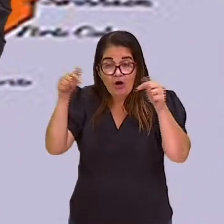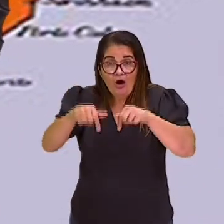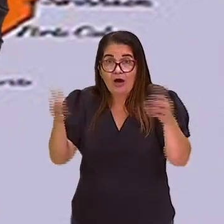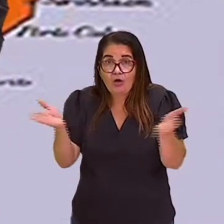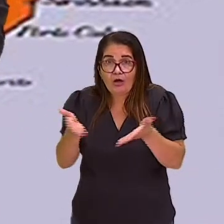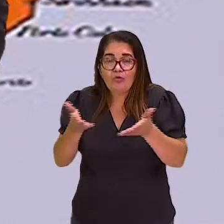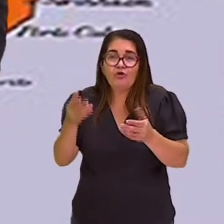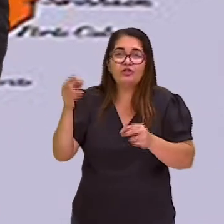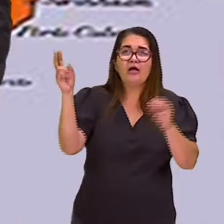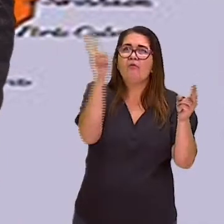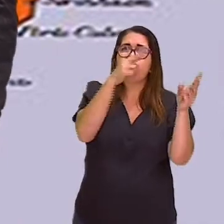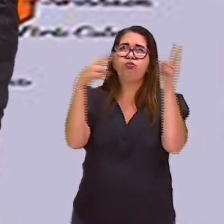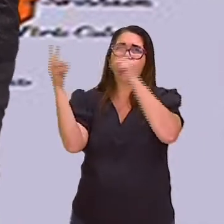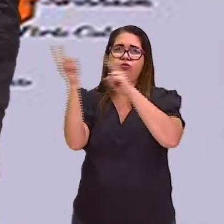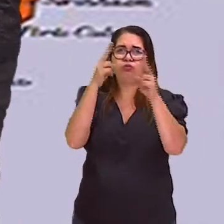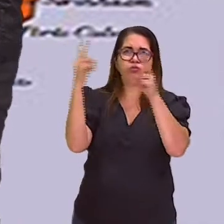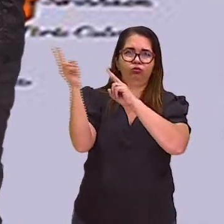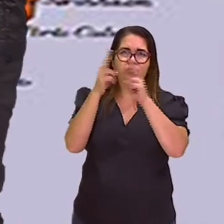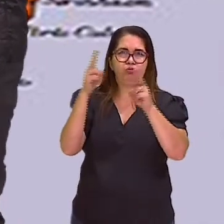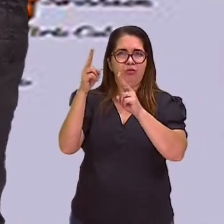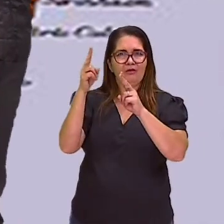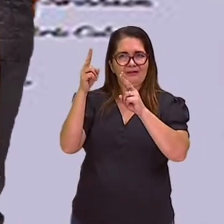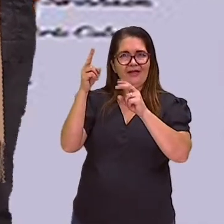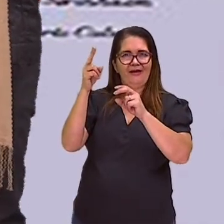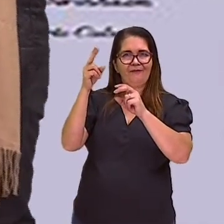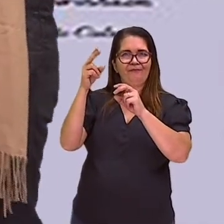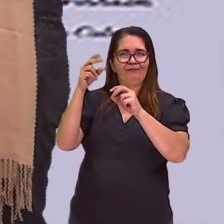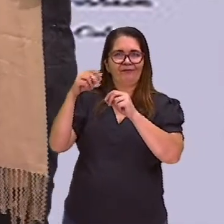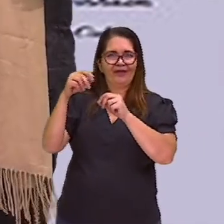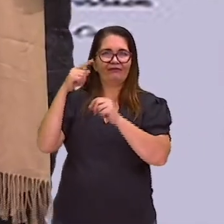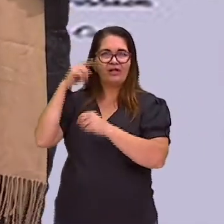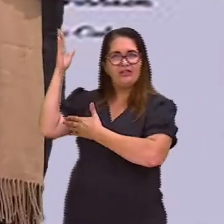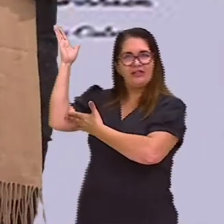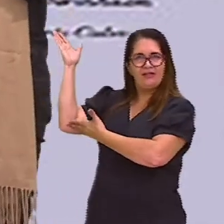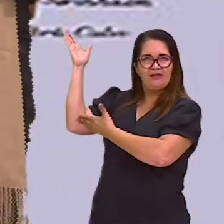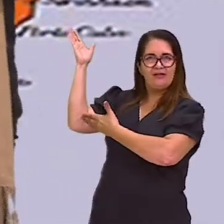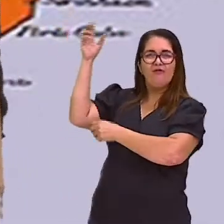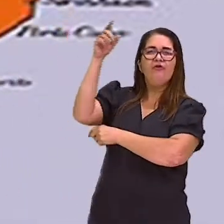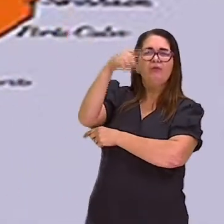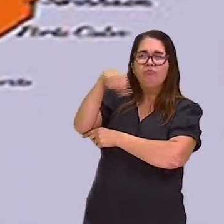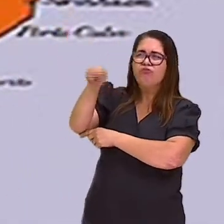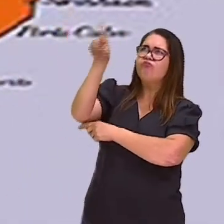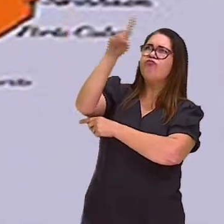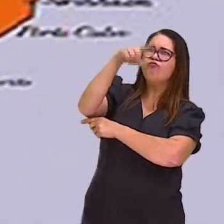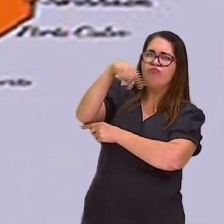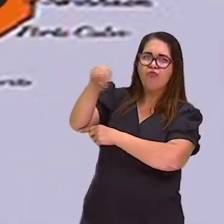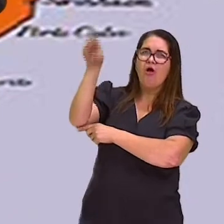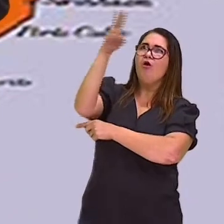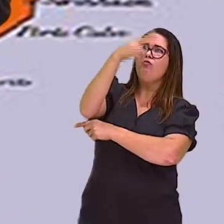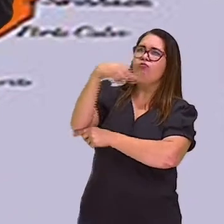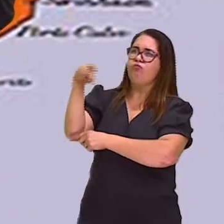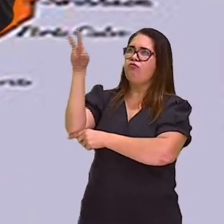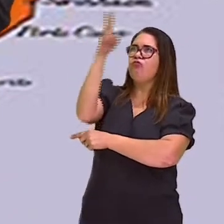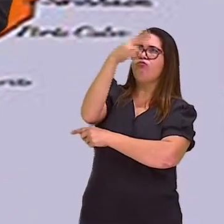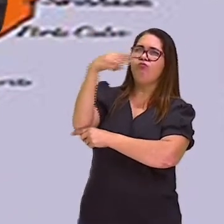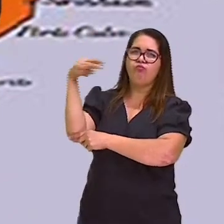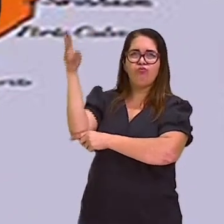menção à colonização holandesa no Nordeste do Brasil.